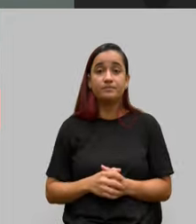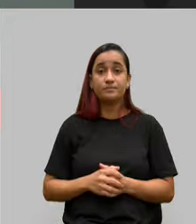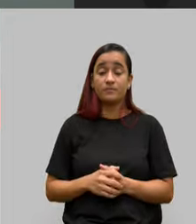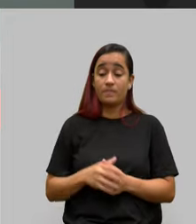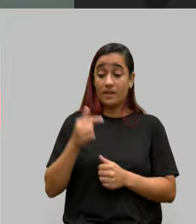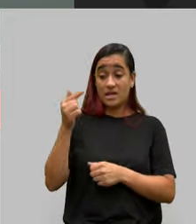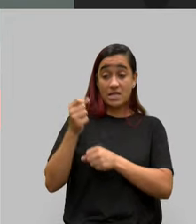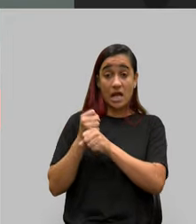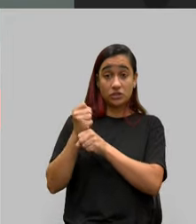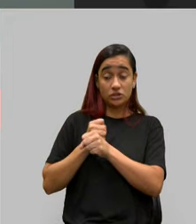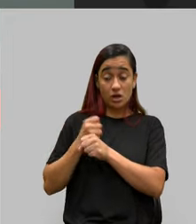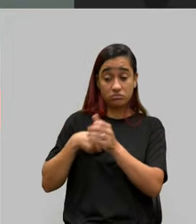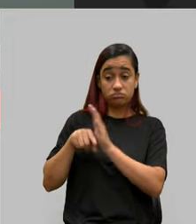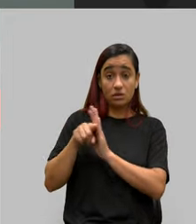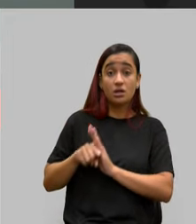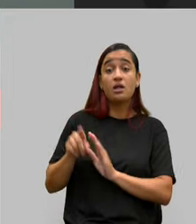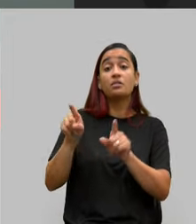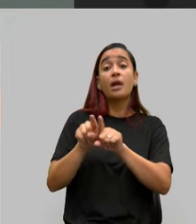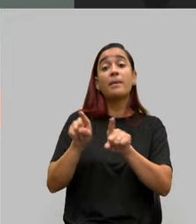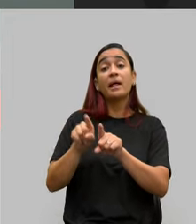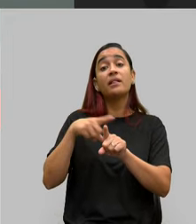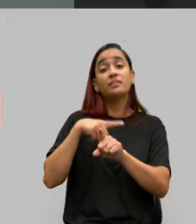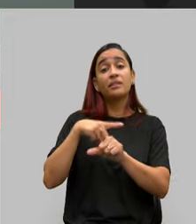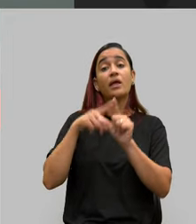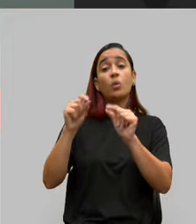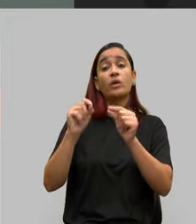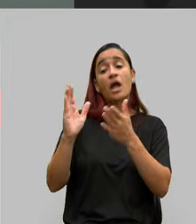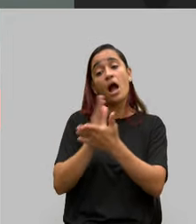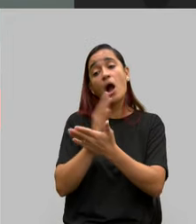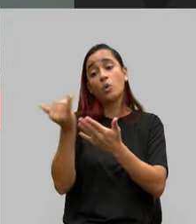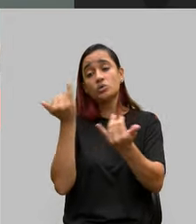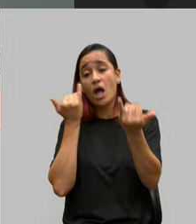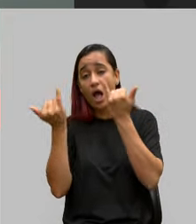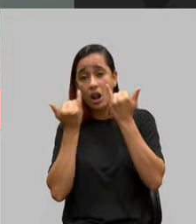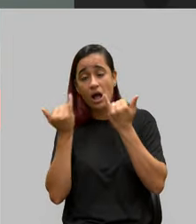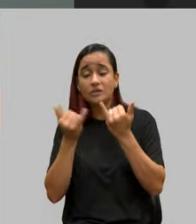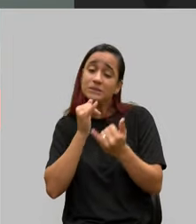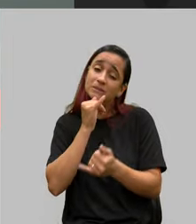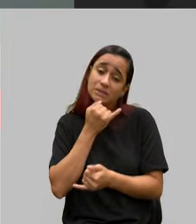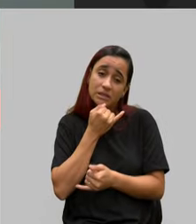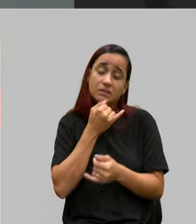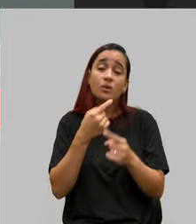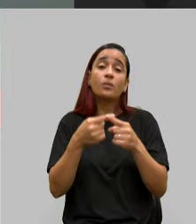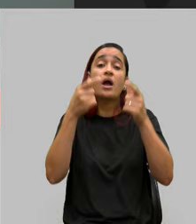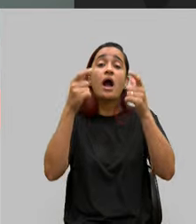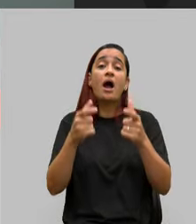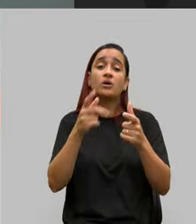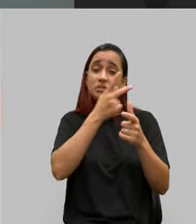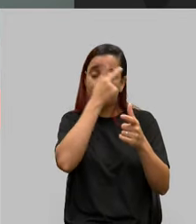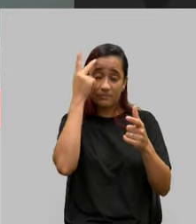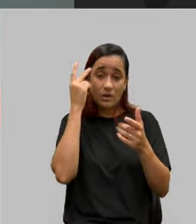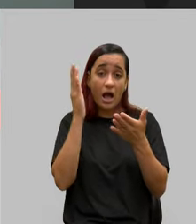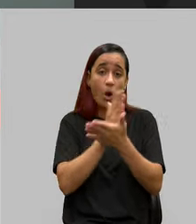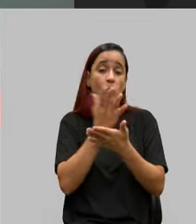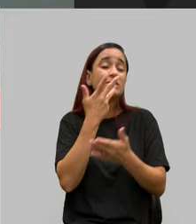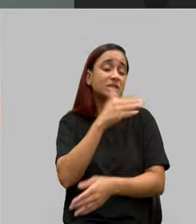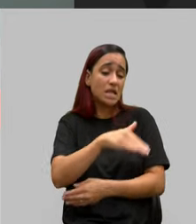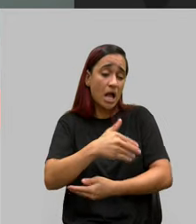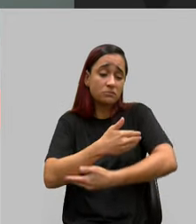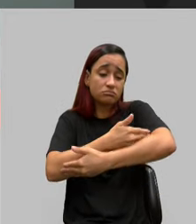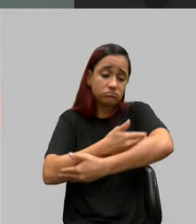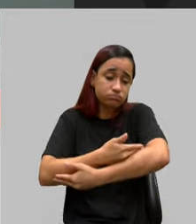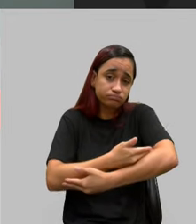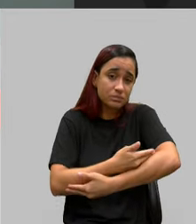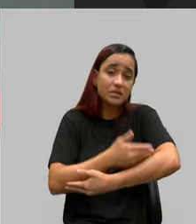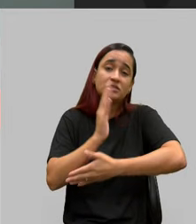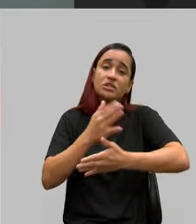exista existem também Os relatos tristes e inconsoláveis onde crianças nos meus braços no pronto socorro chegam já em